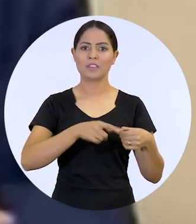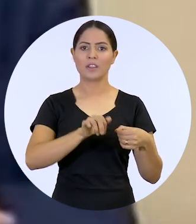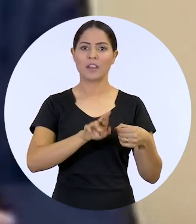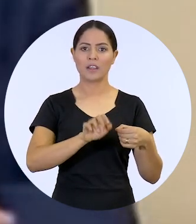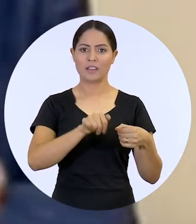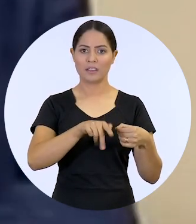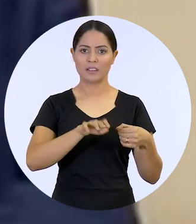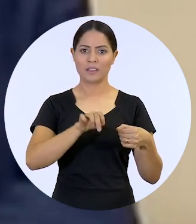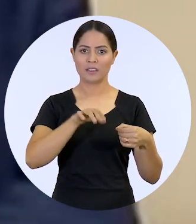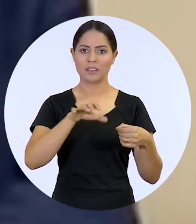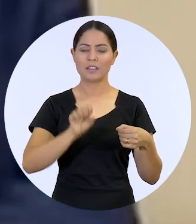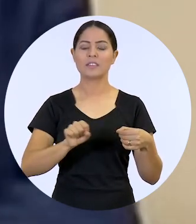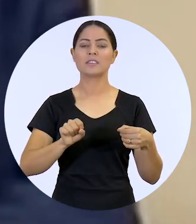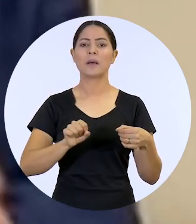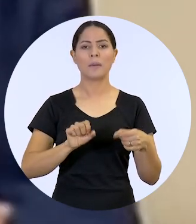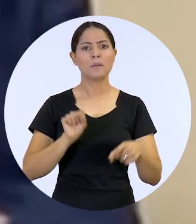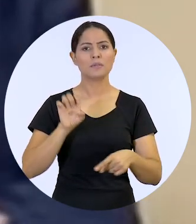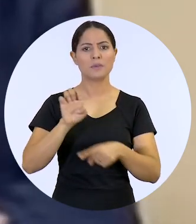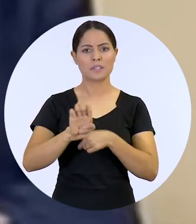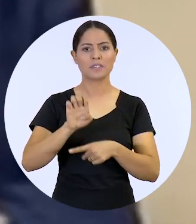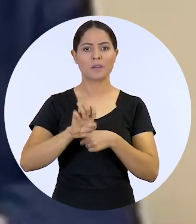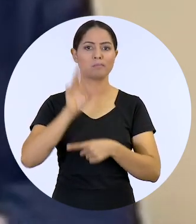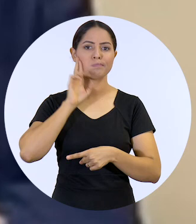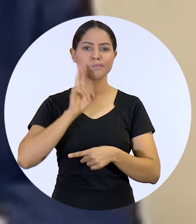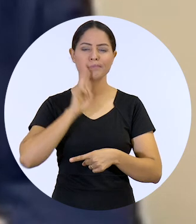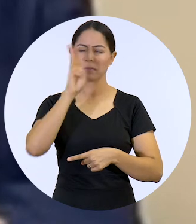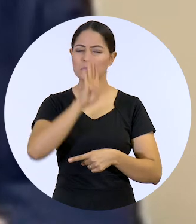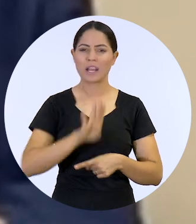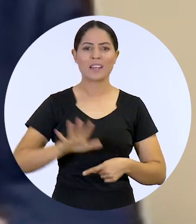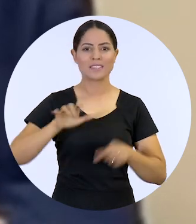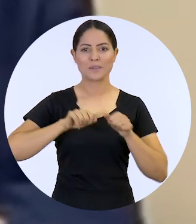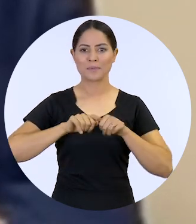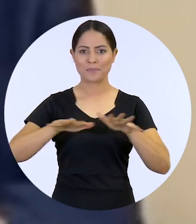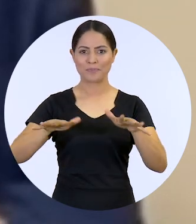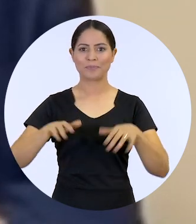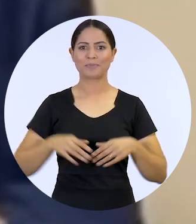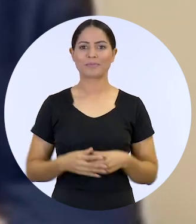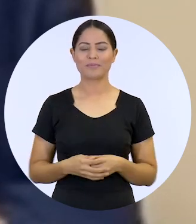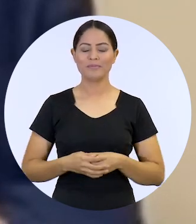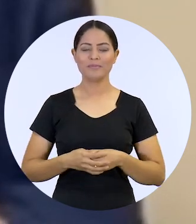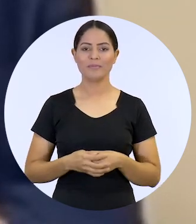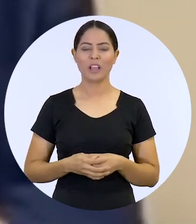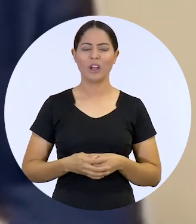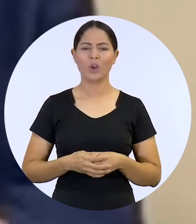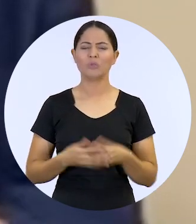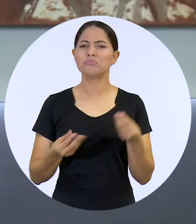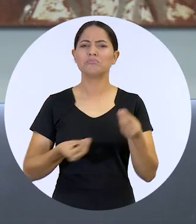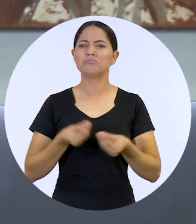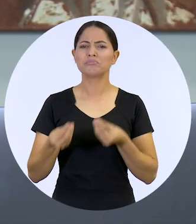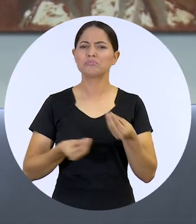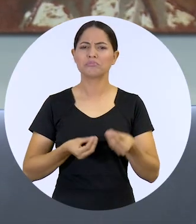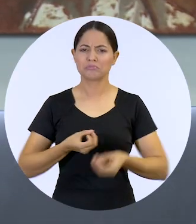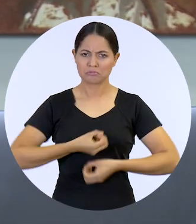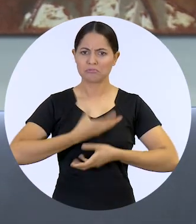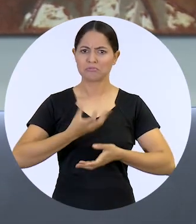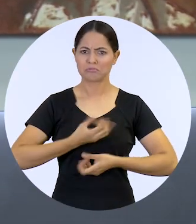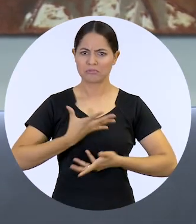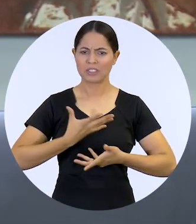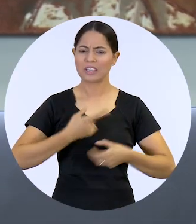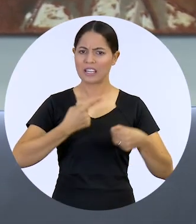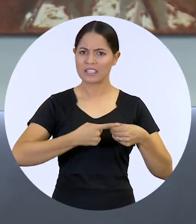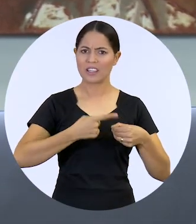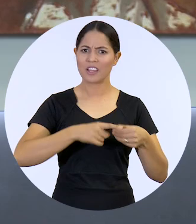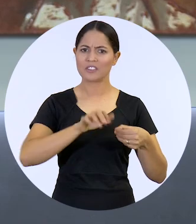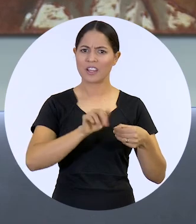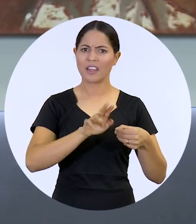de Rondônia e que está agora para o Brasil todo. Doutor Elton, conta um pouquinho pra gente. Nasceu na subseção